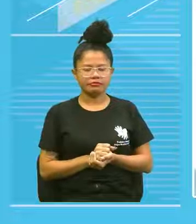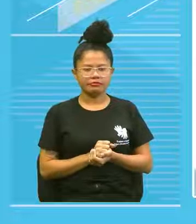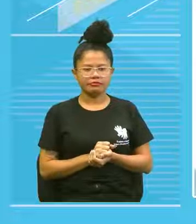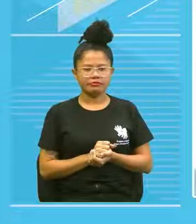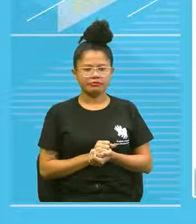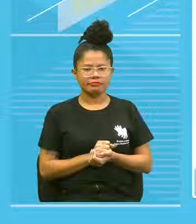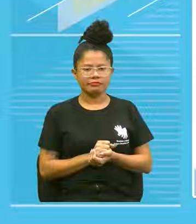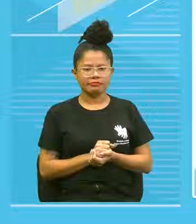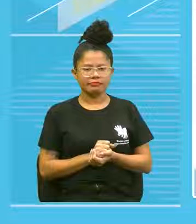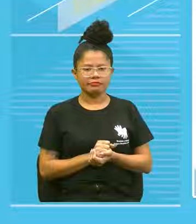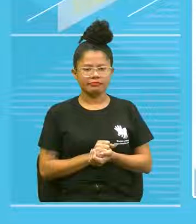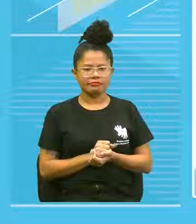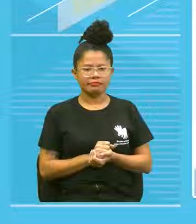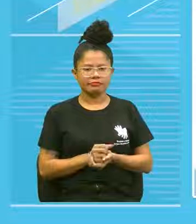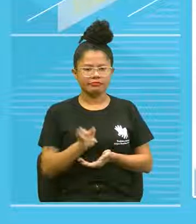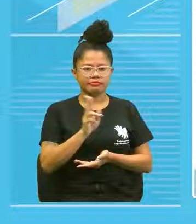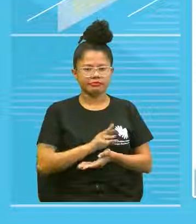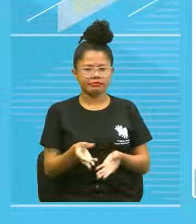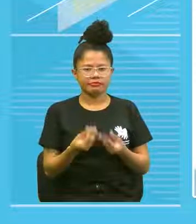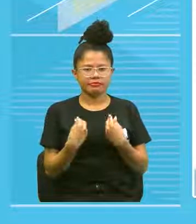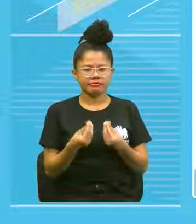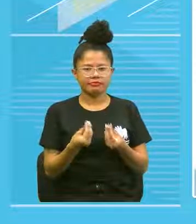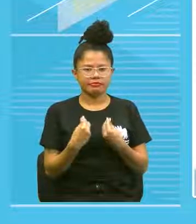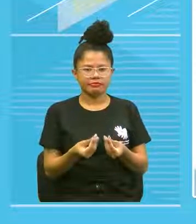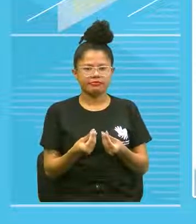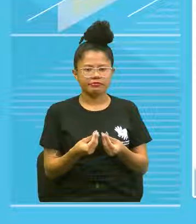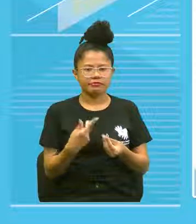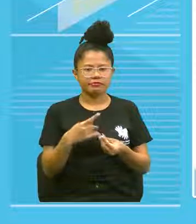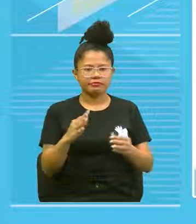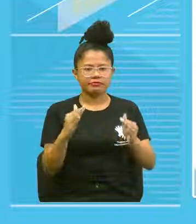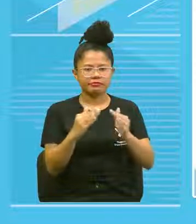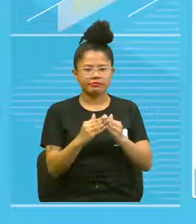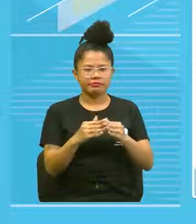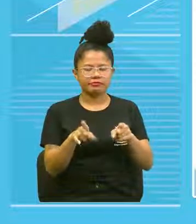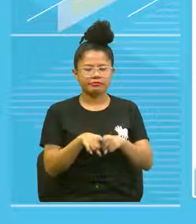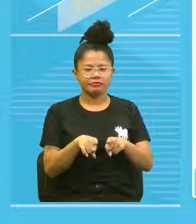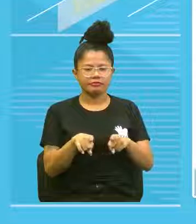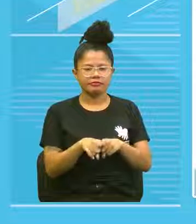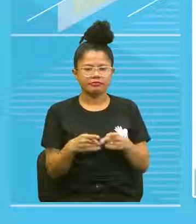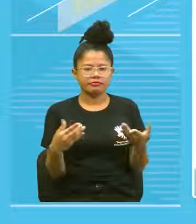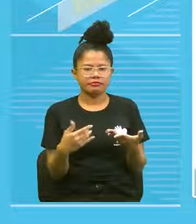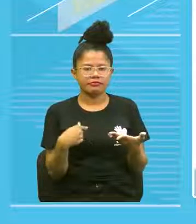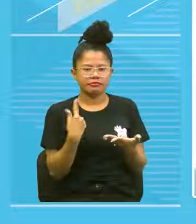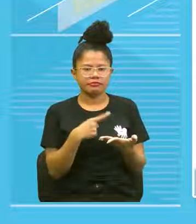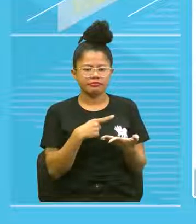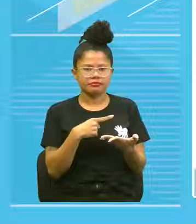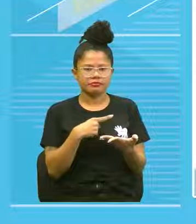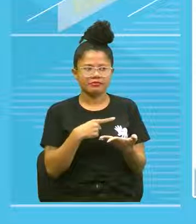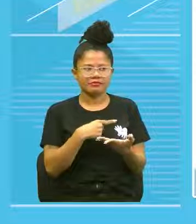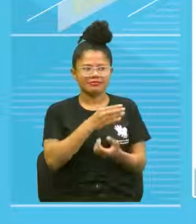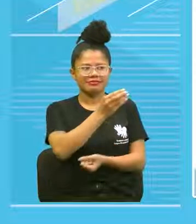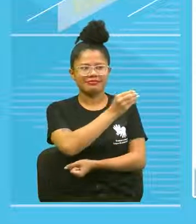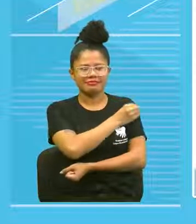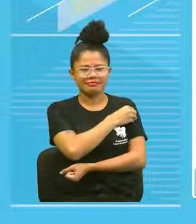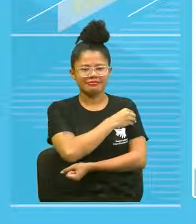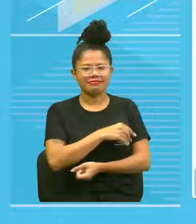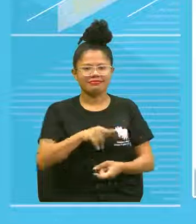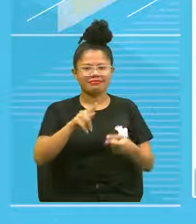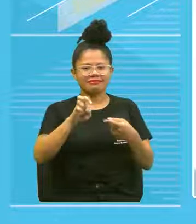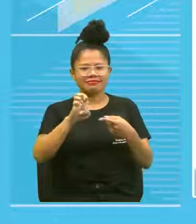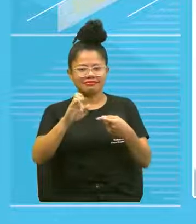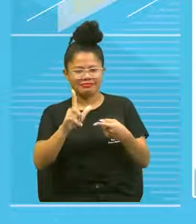e é utilizado doméstica mente hoje nós temos o álcool em gel